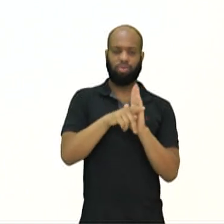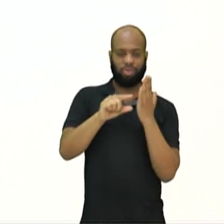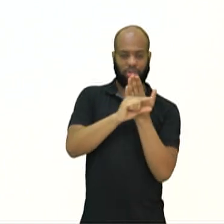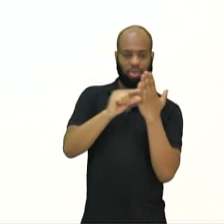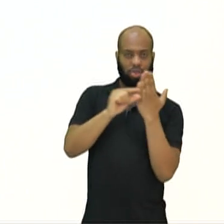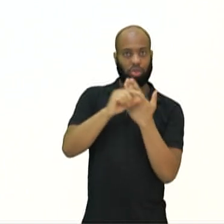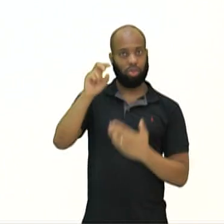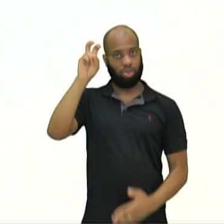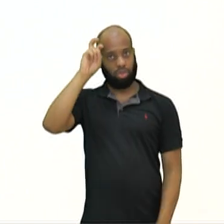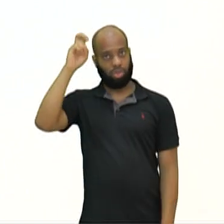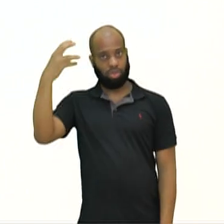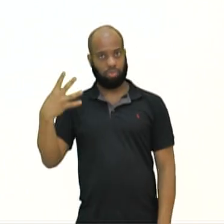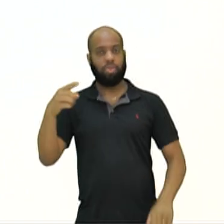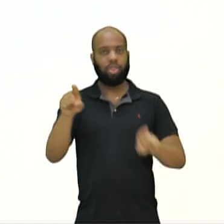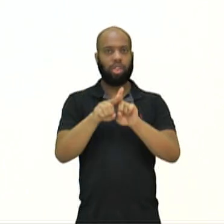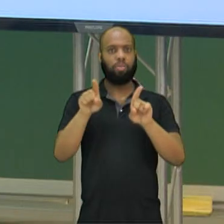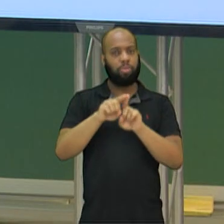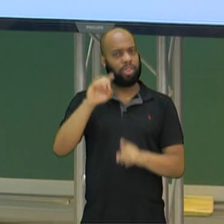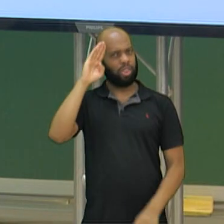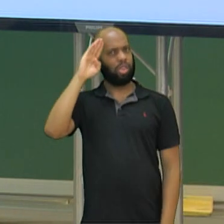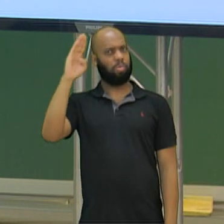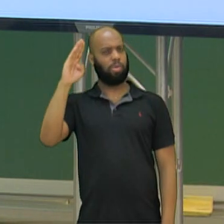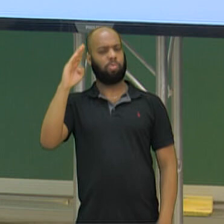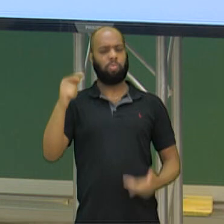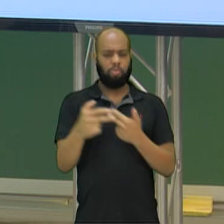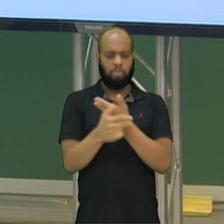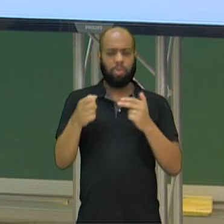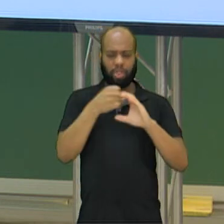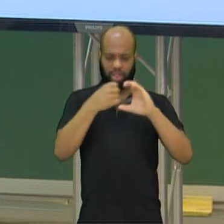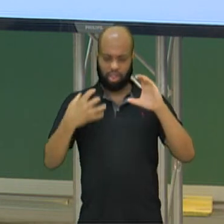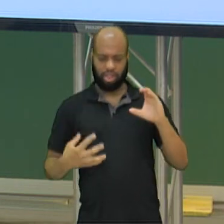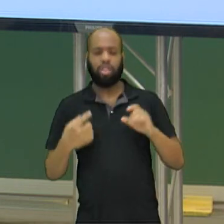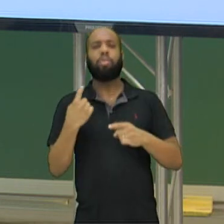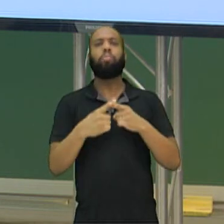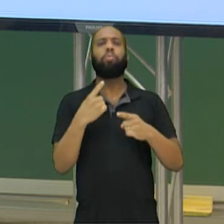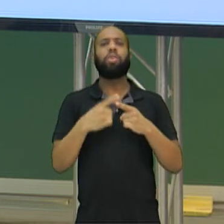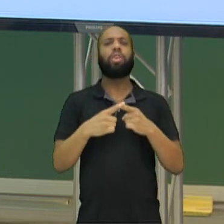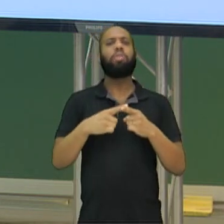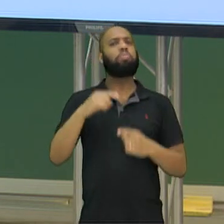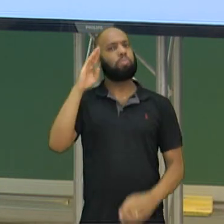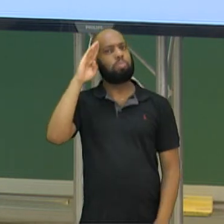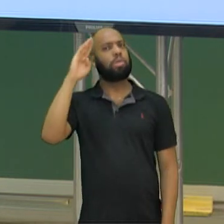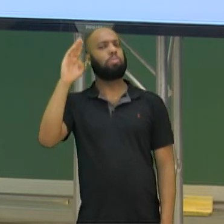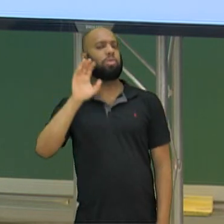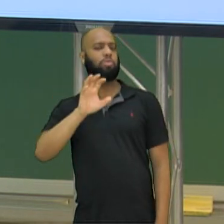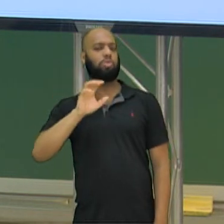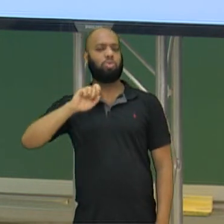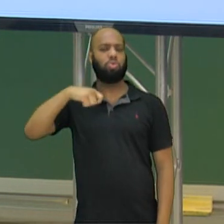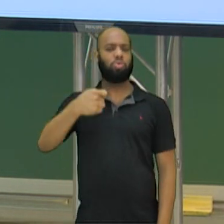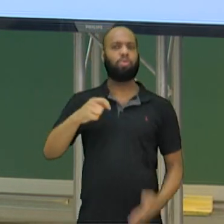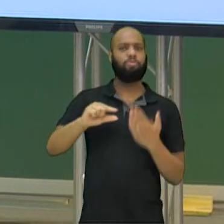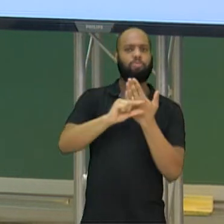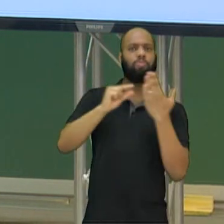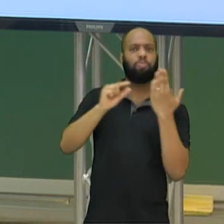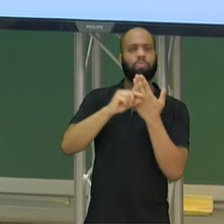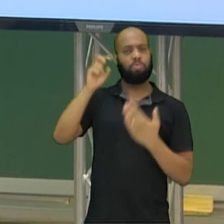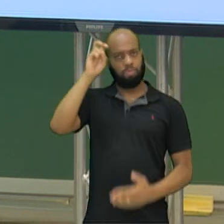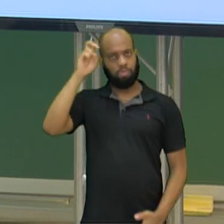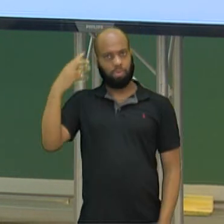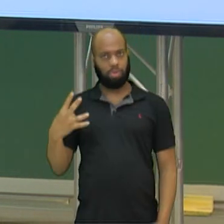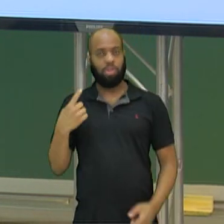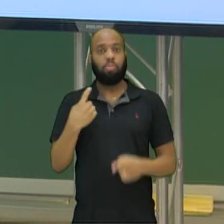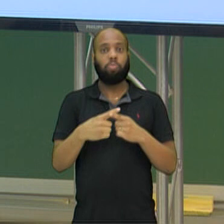aspectos. Por que compreensão epistemológica de Jean Piaget e seus principais aspectos? Assim como aconteceu no